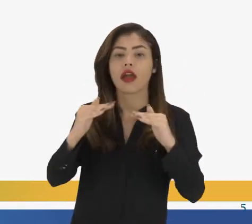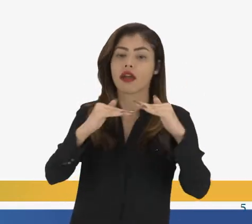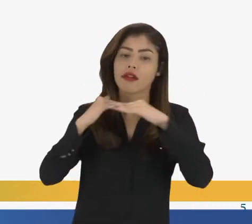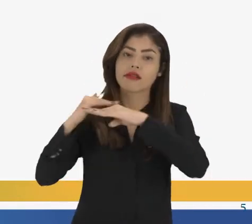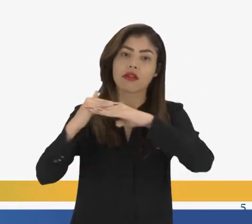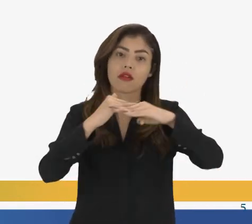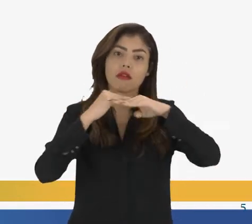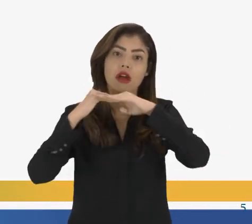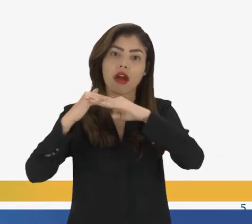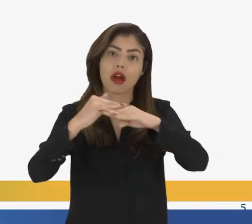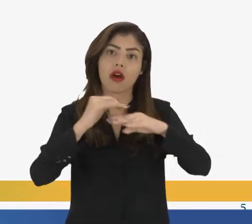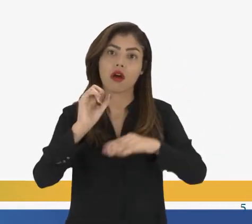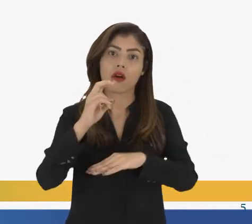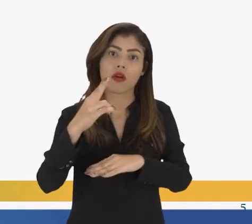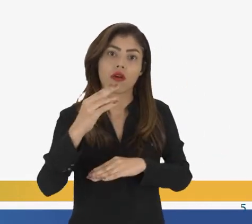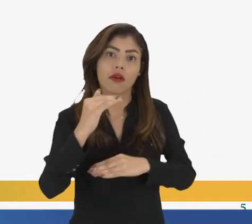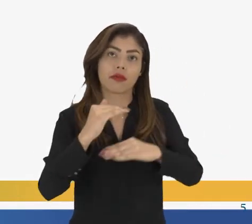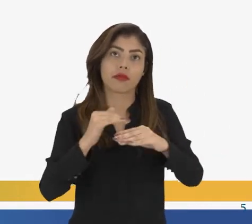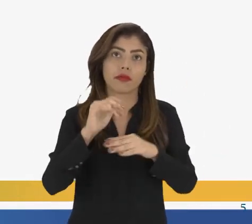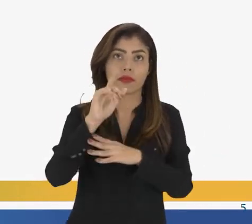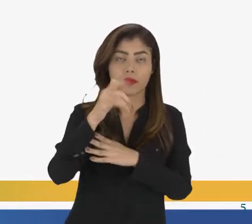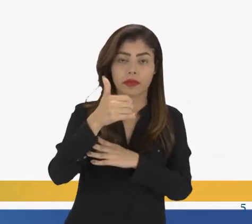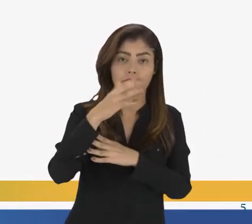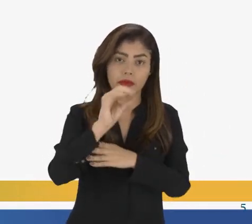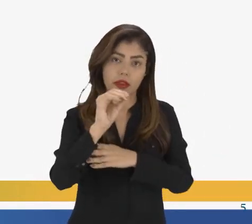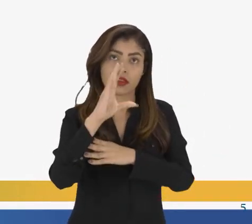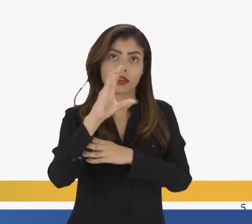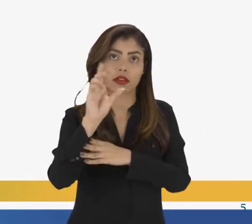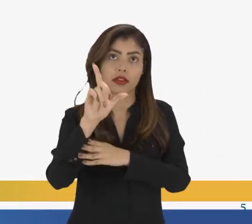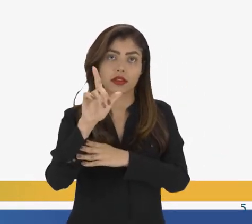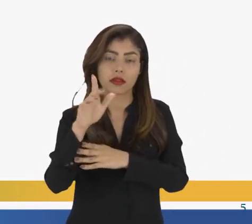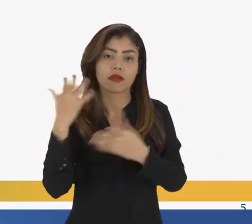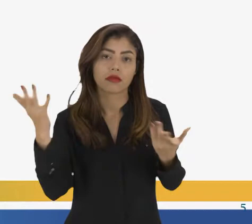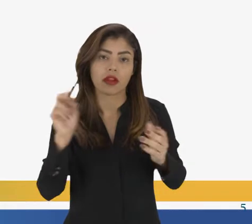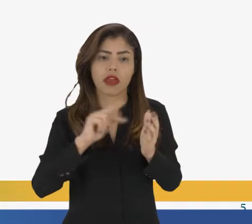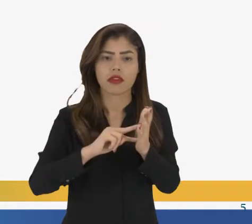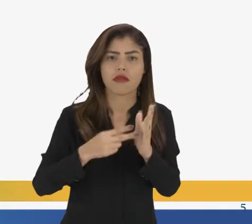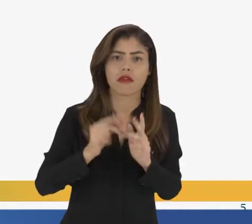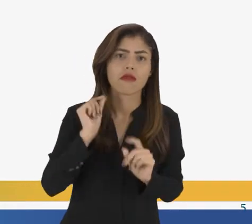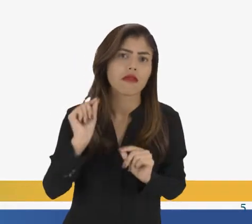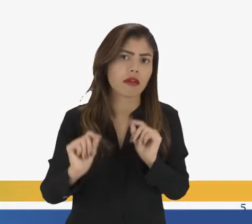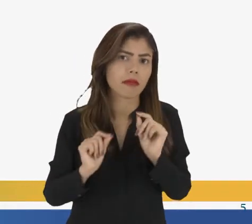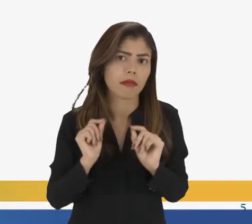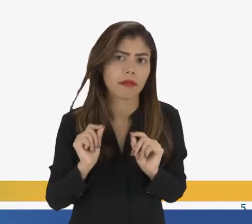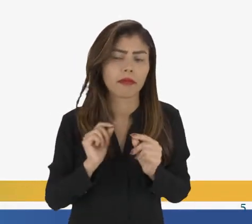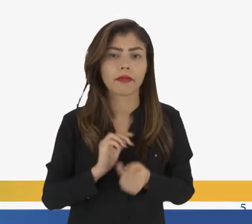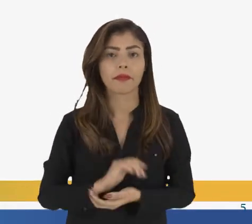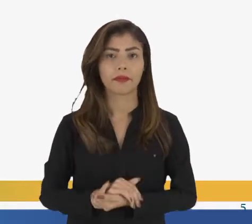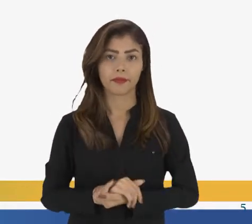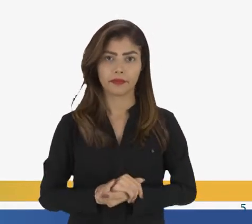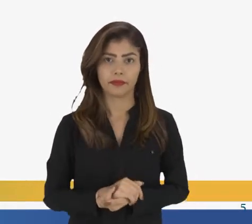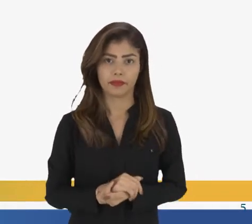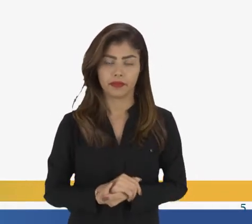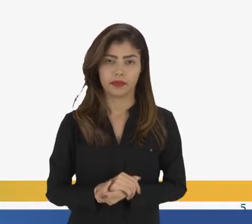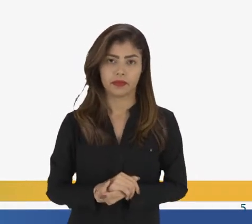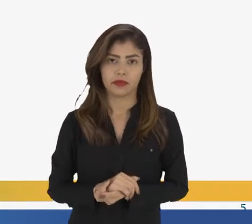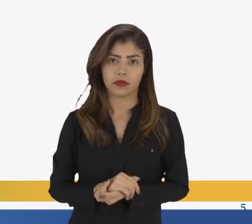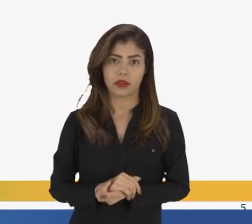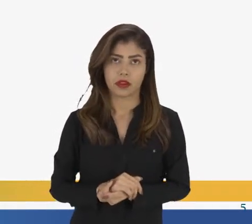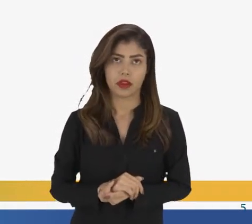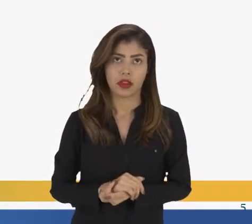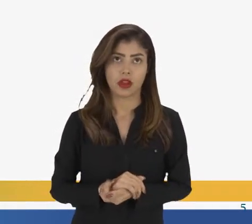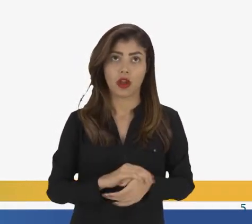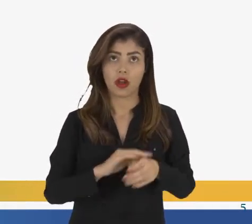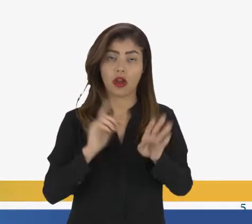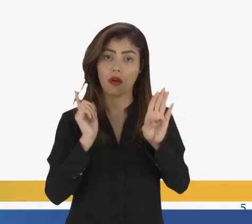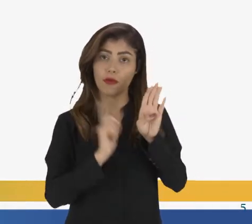equivalente ou igual a 10 calorias por grau Celsius. O que isso significa, pessoal? Que o